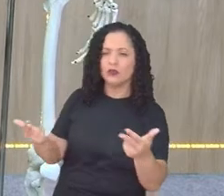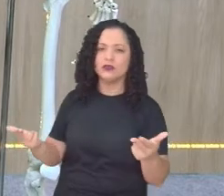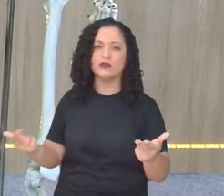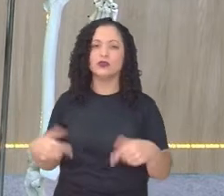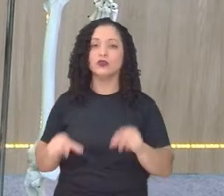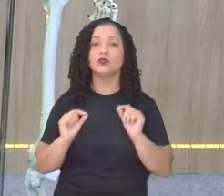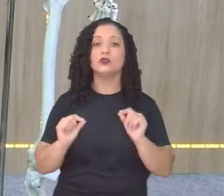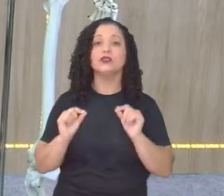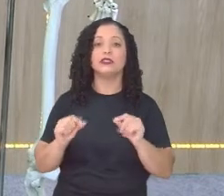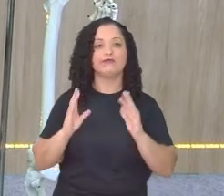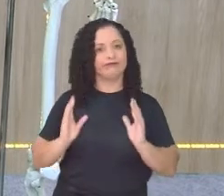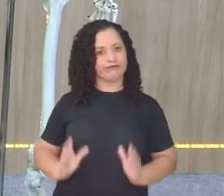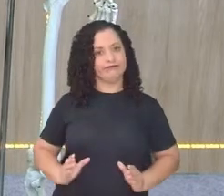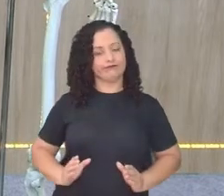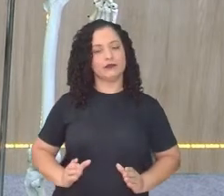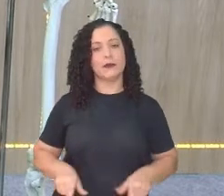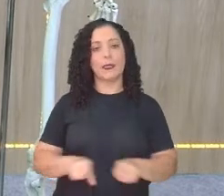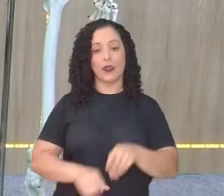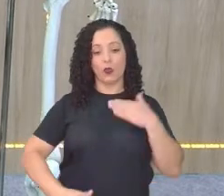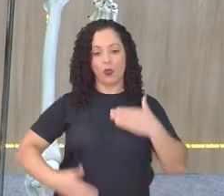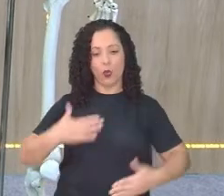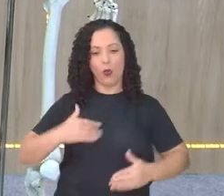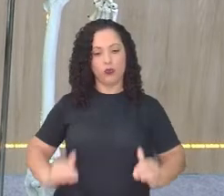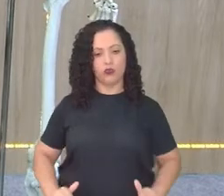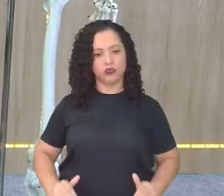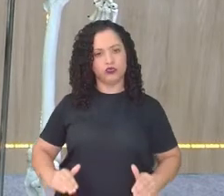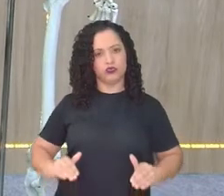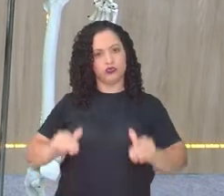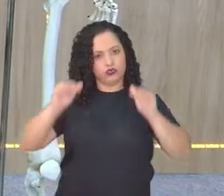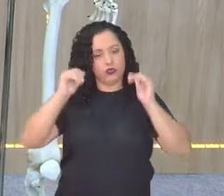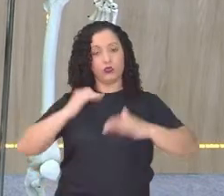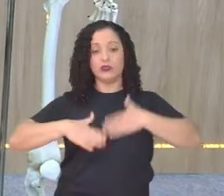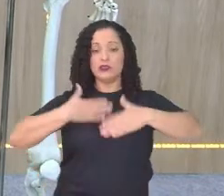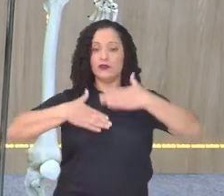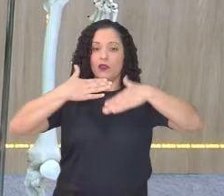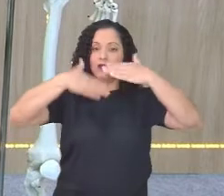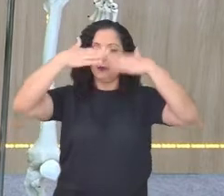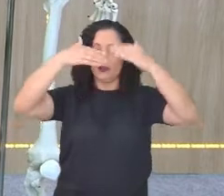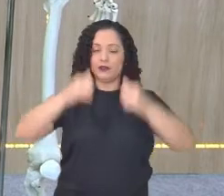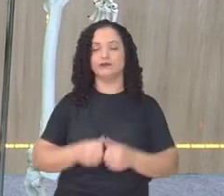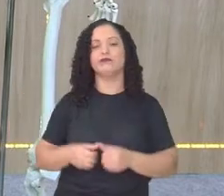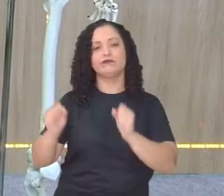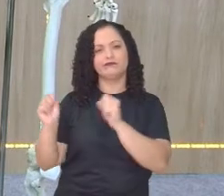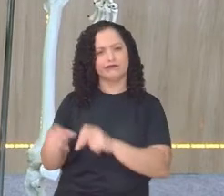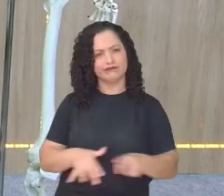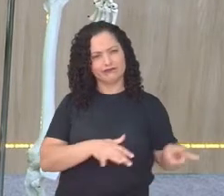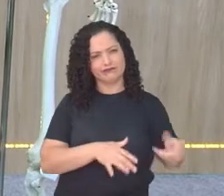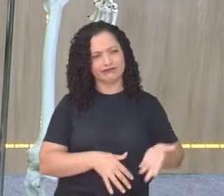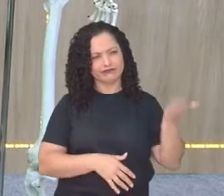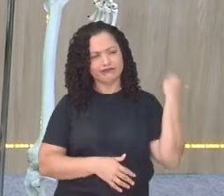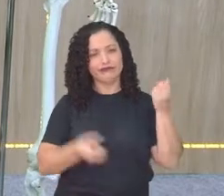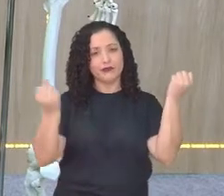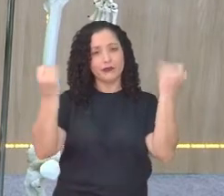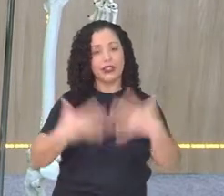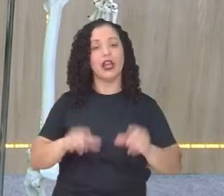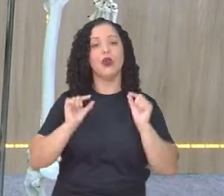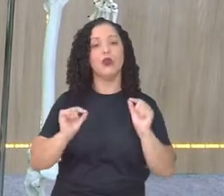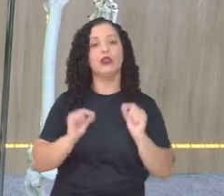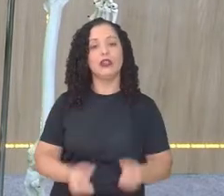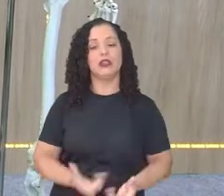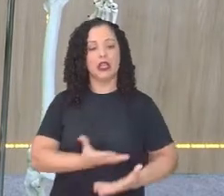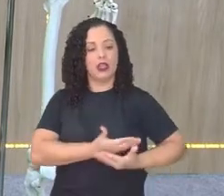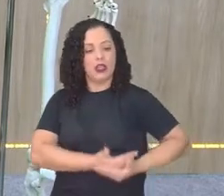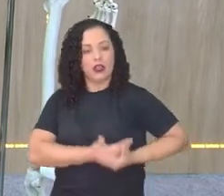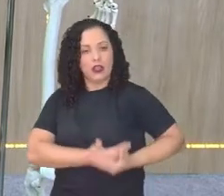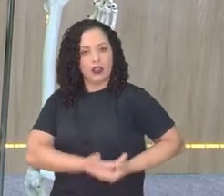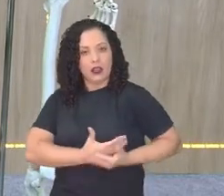E também ao desenvolvimento do corpo. Nós falamos, né, há algumas semanas sobre o aleitamento materno, e a gente vai ver aí, olha, que